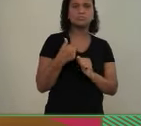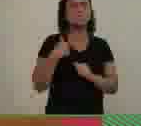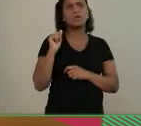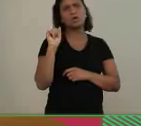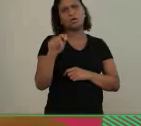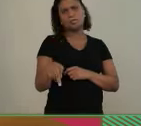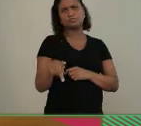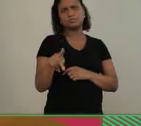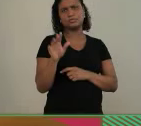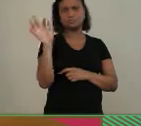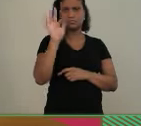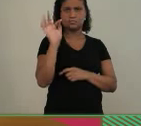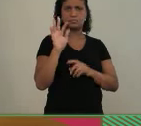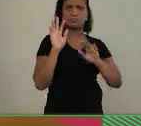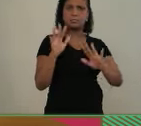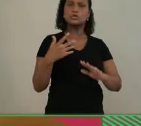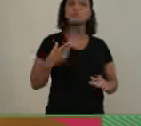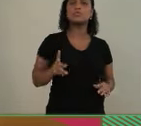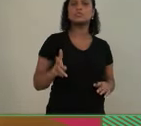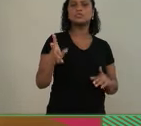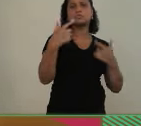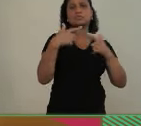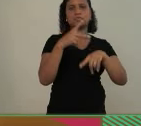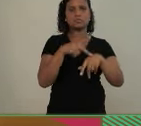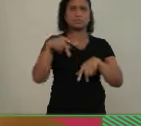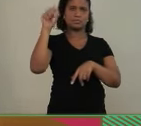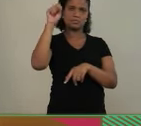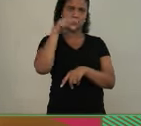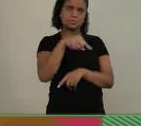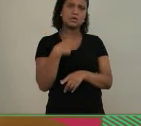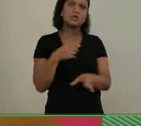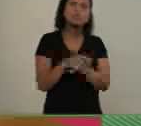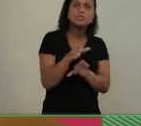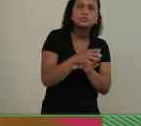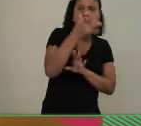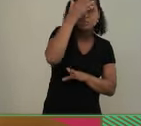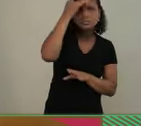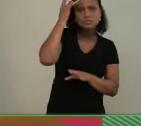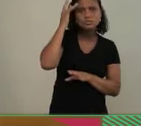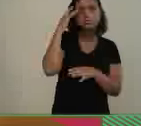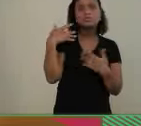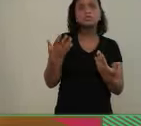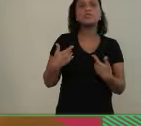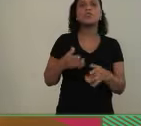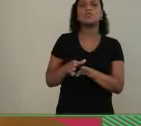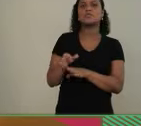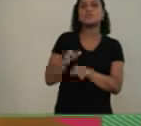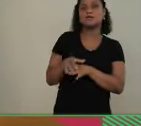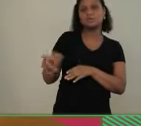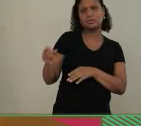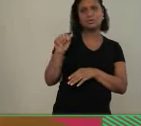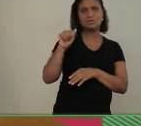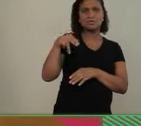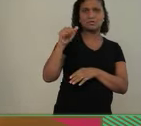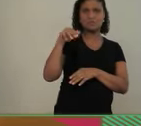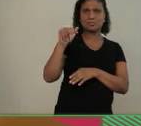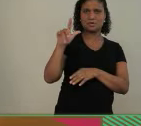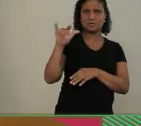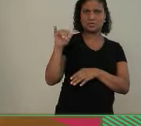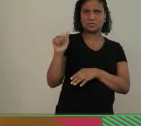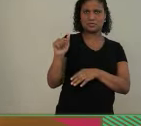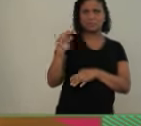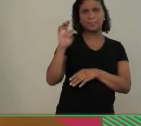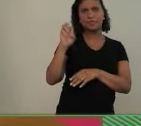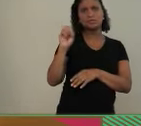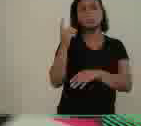na graduação, mas eu continuo trabalhando na pós-graduação e oriento pessoas. Então eu fui orientadora da